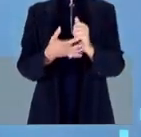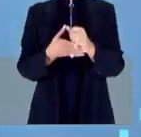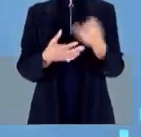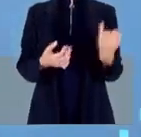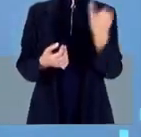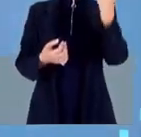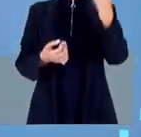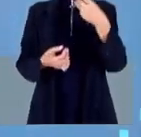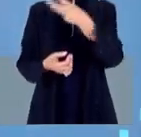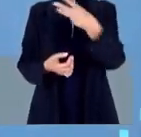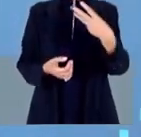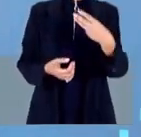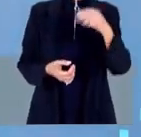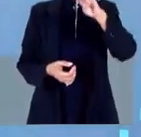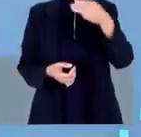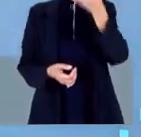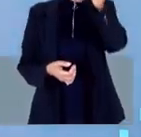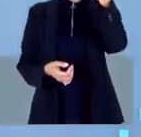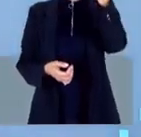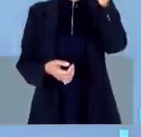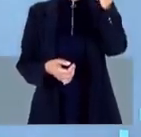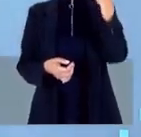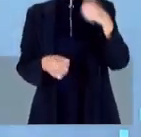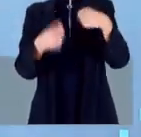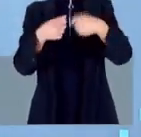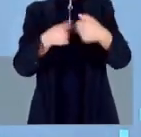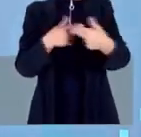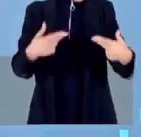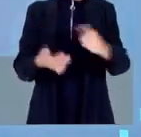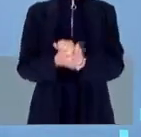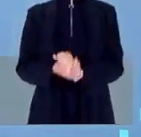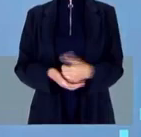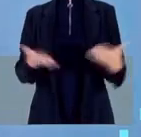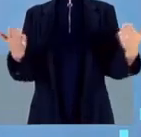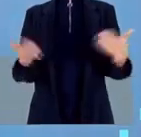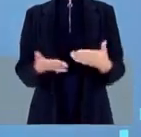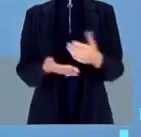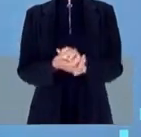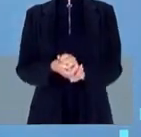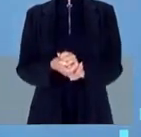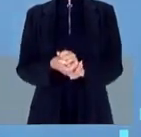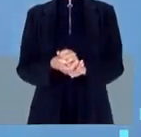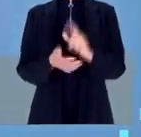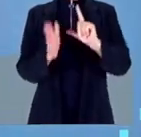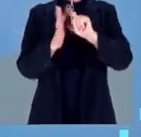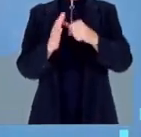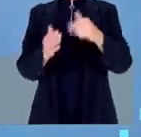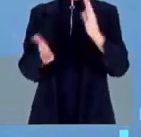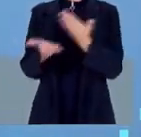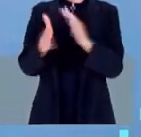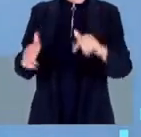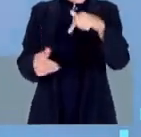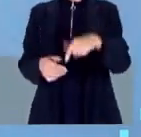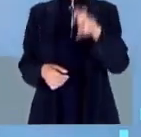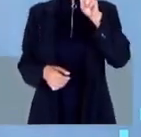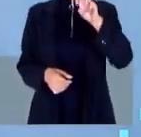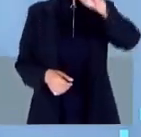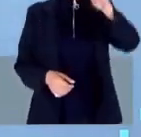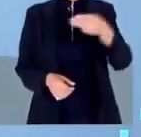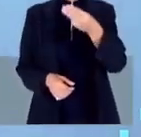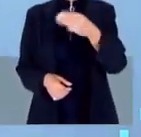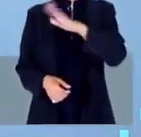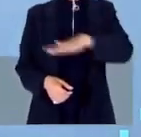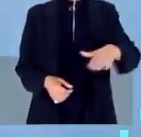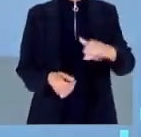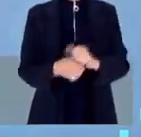33 milhões de pessoas de alguma forma passando necessidade hoje quando a gente sair daqui Ratinho 5 milhões de crianças vão dormir com